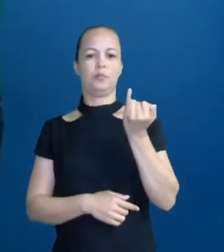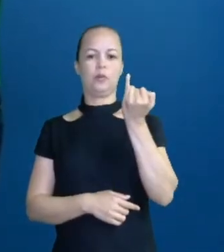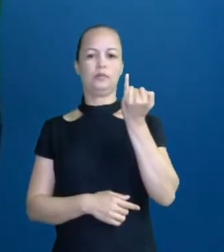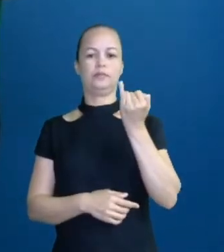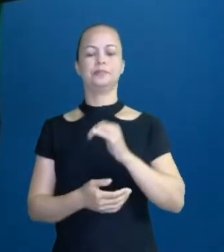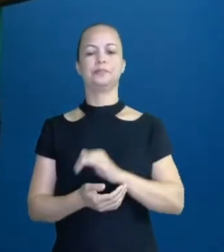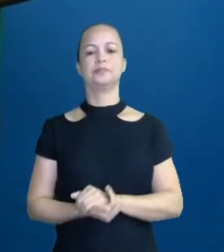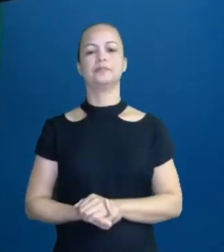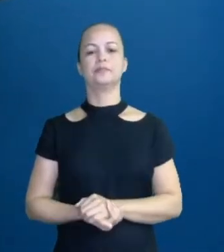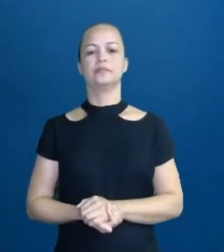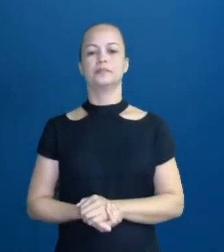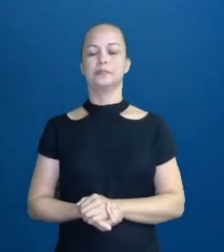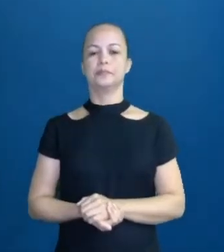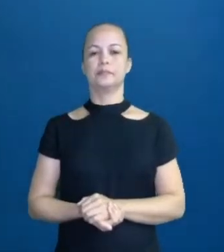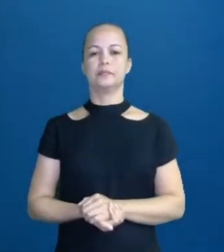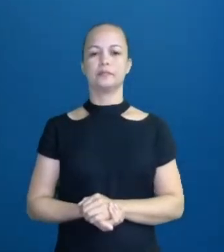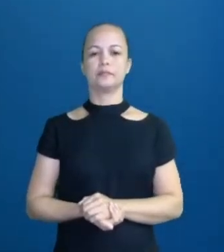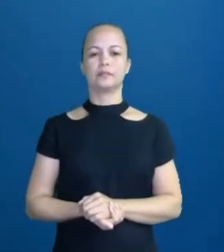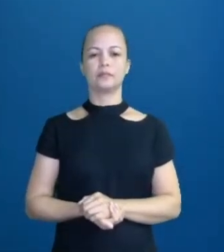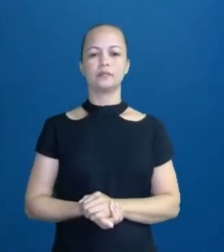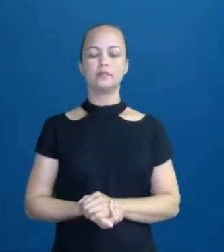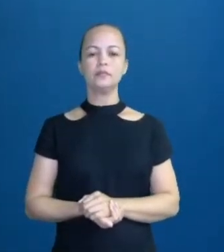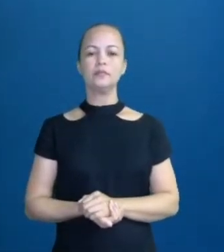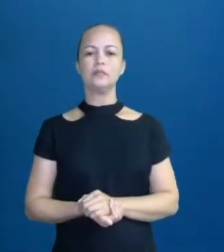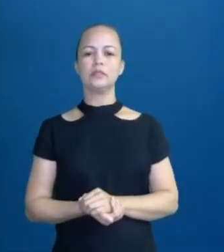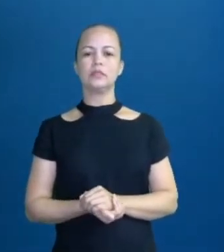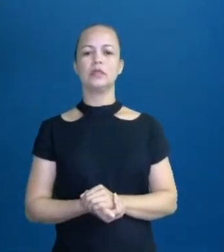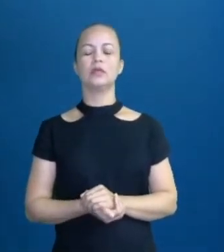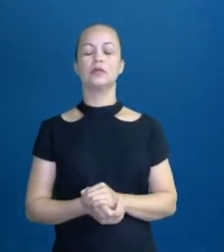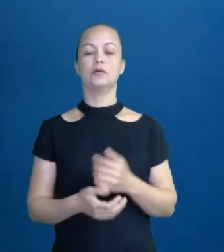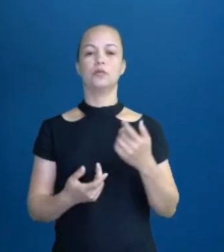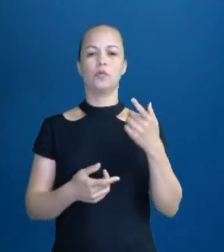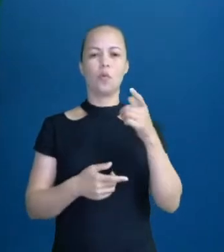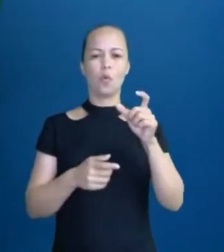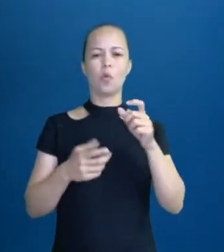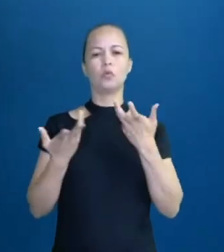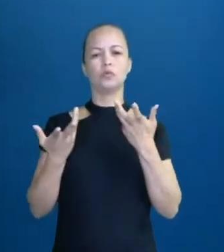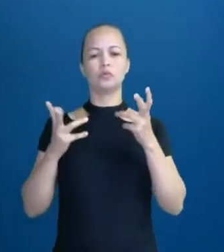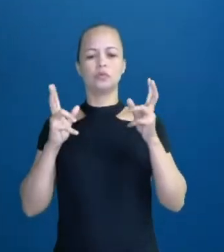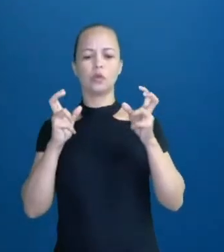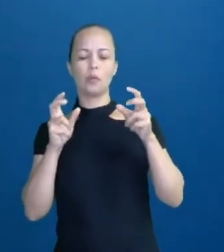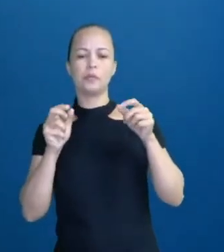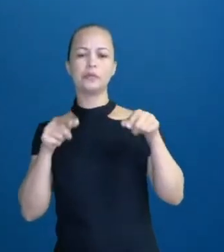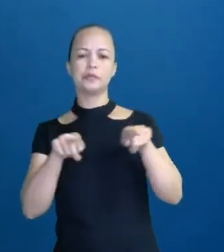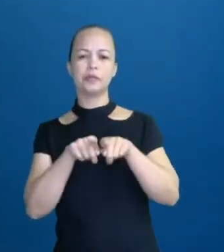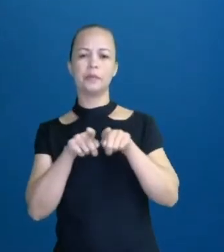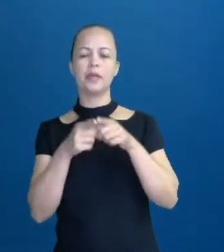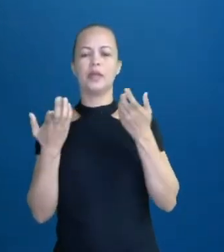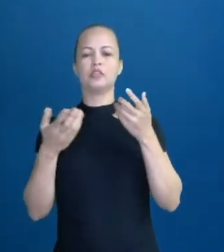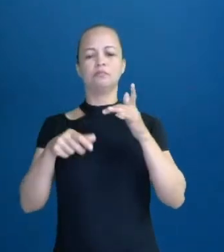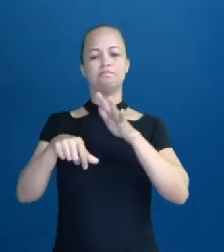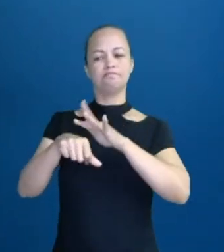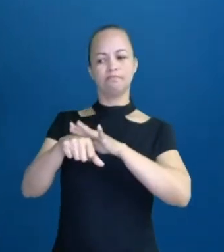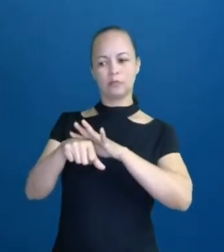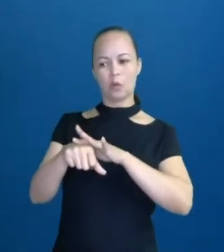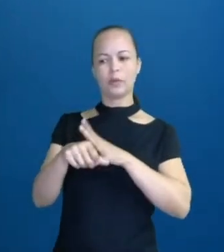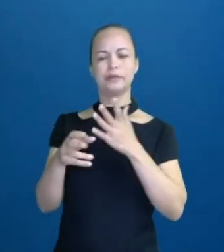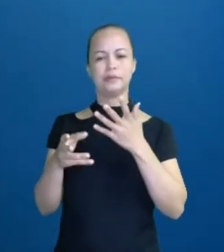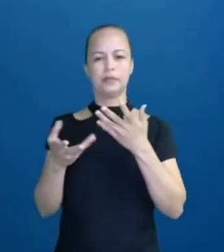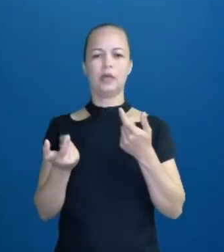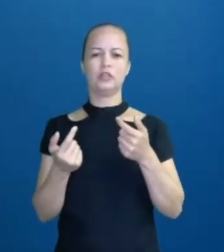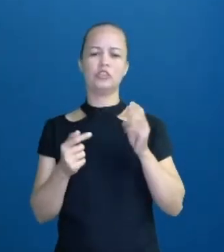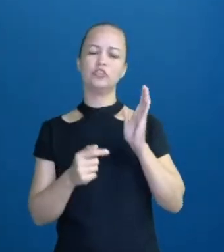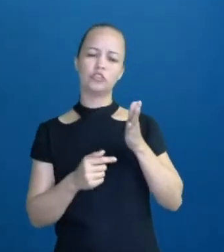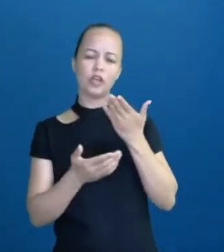extremamente importante, tá certo? O outro tópico dessa nossa aula é a respeito da doença, né? A gente já estudou, já